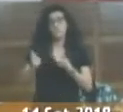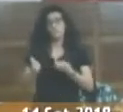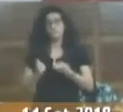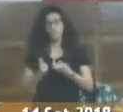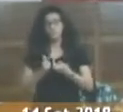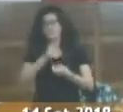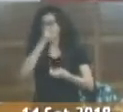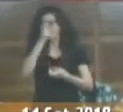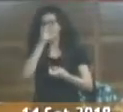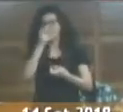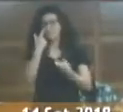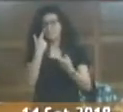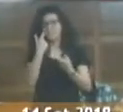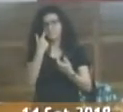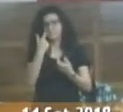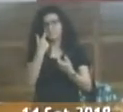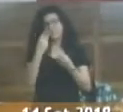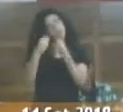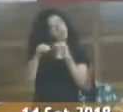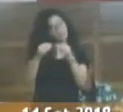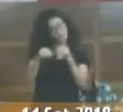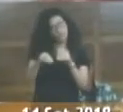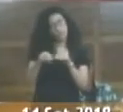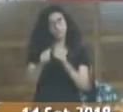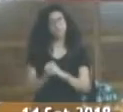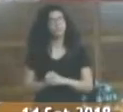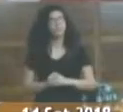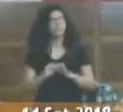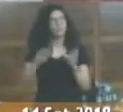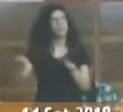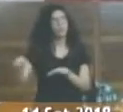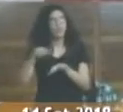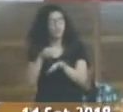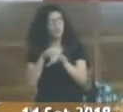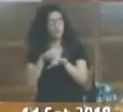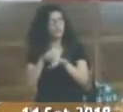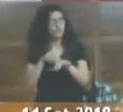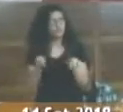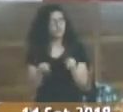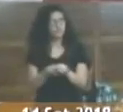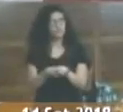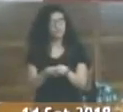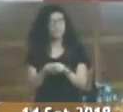sejam multadas. O turismo de massa, ele também